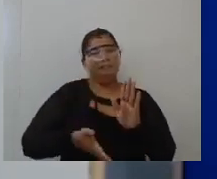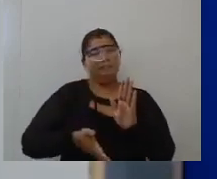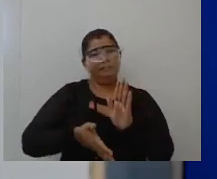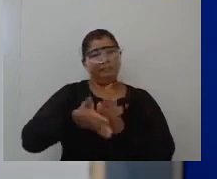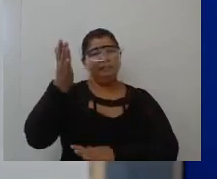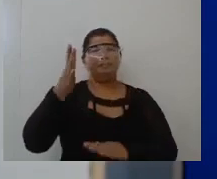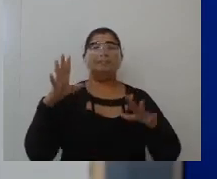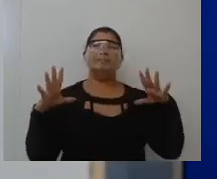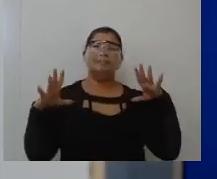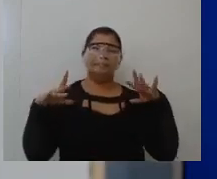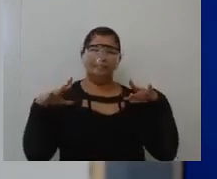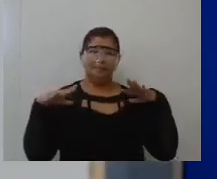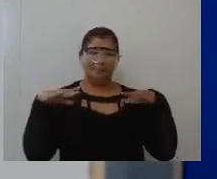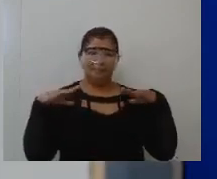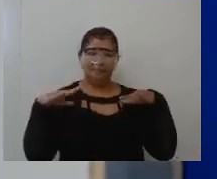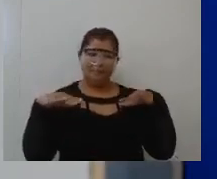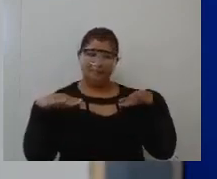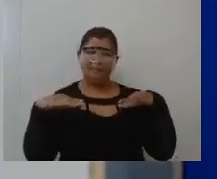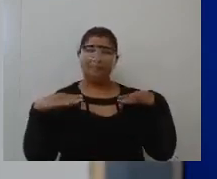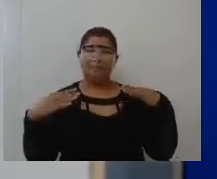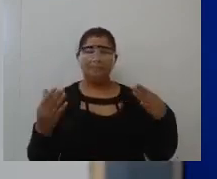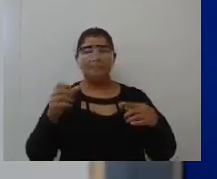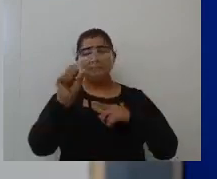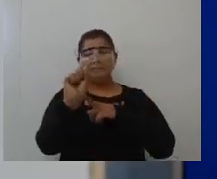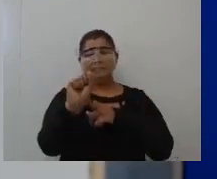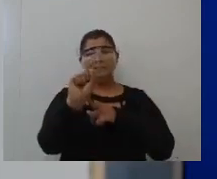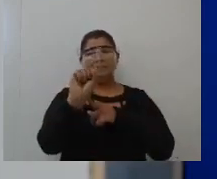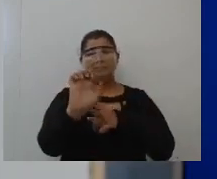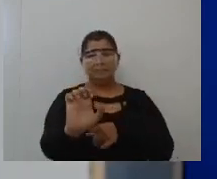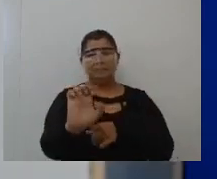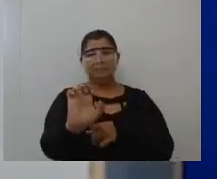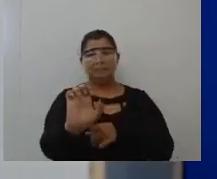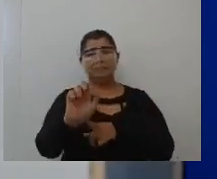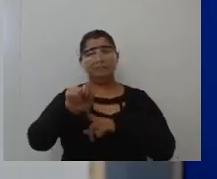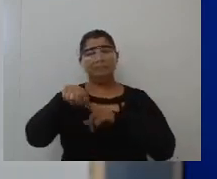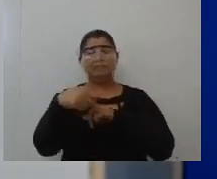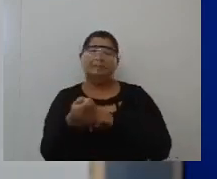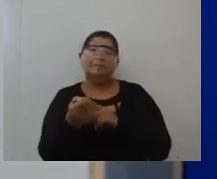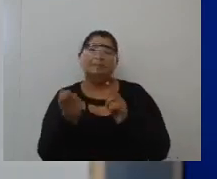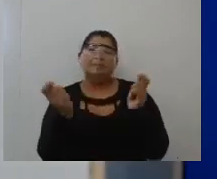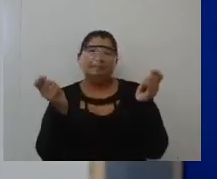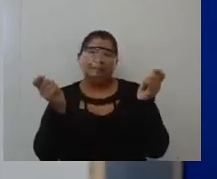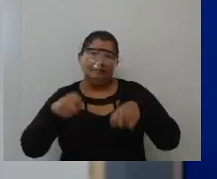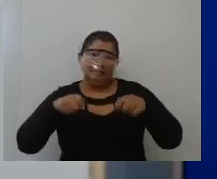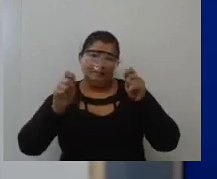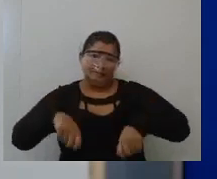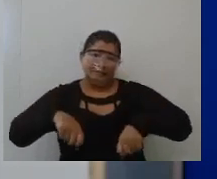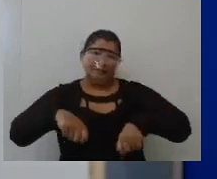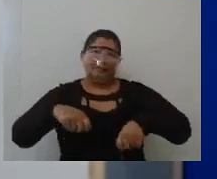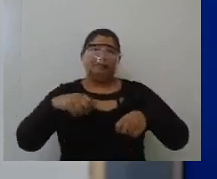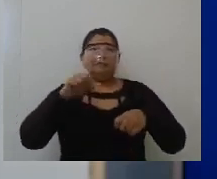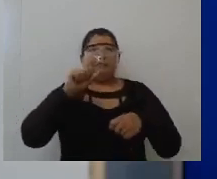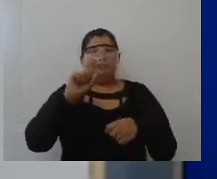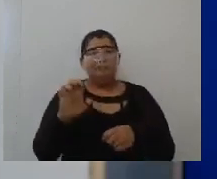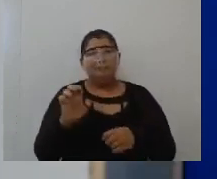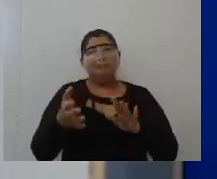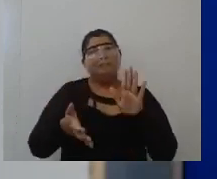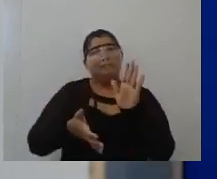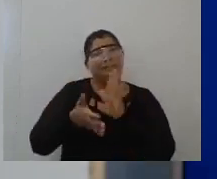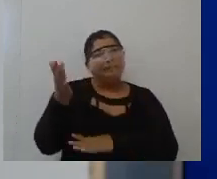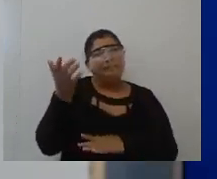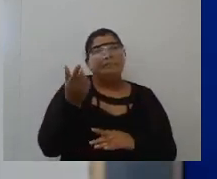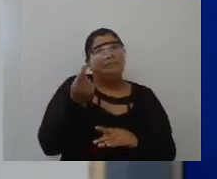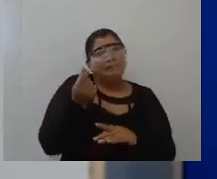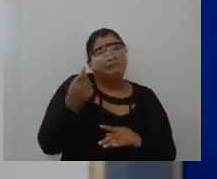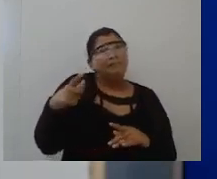no feriado. Esse se aí indica uma condição. Só vai viajar se tiver